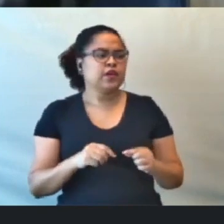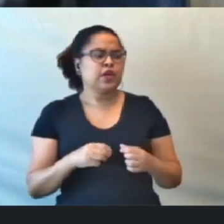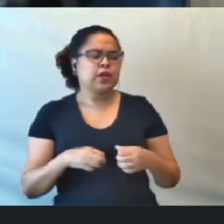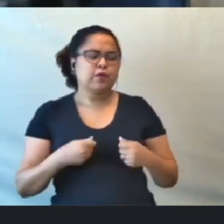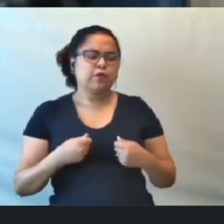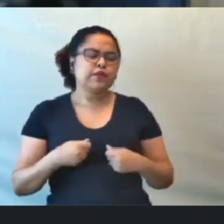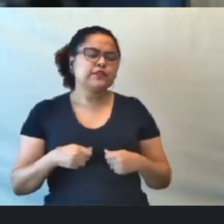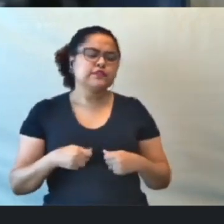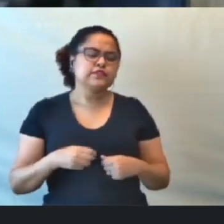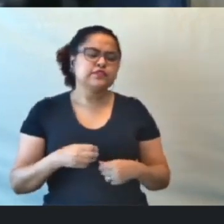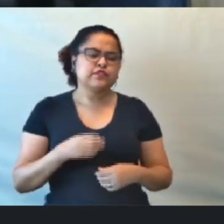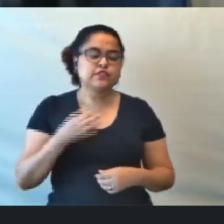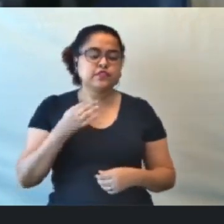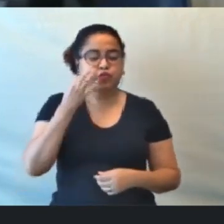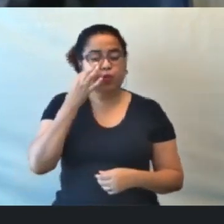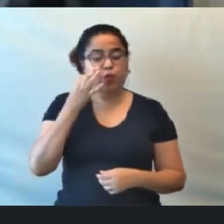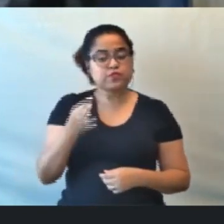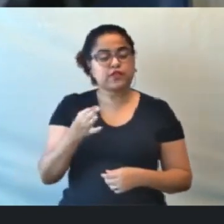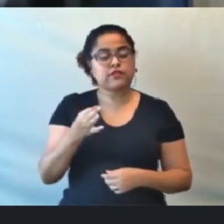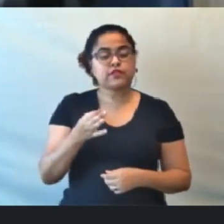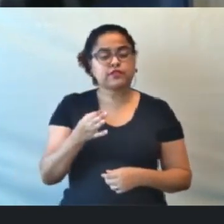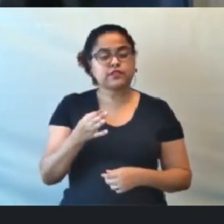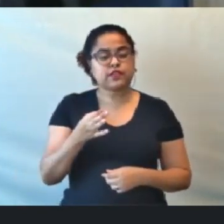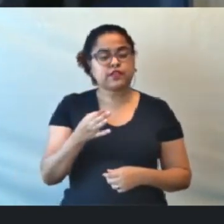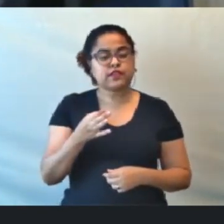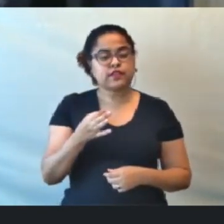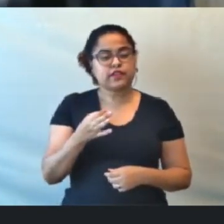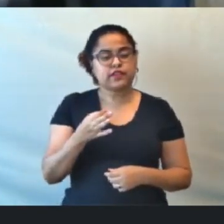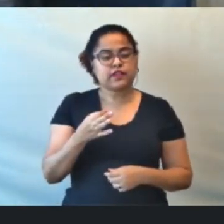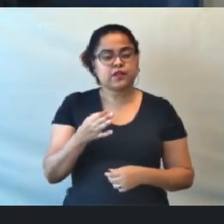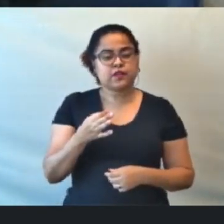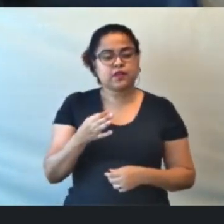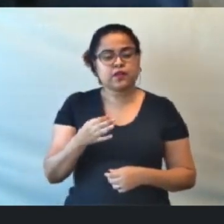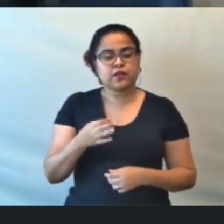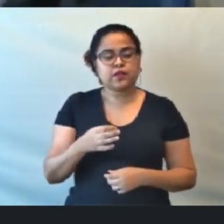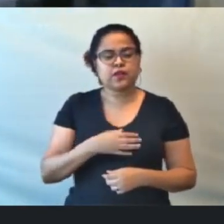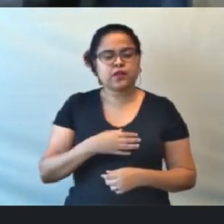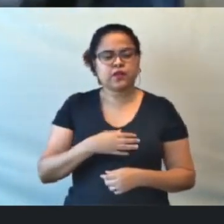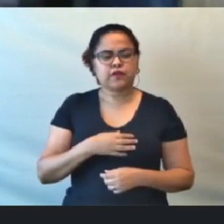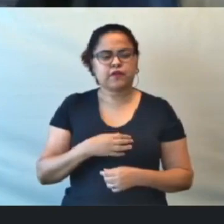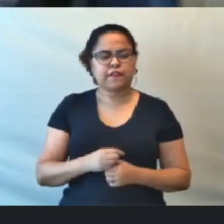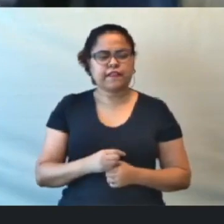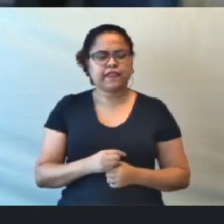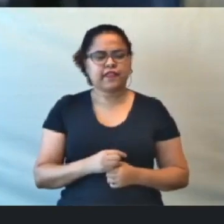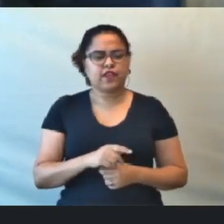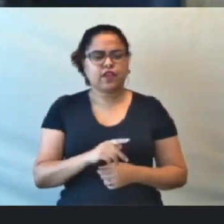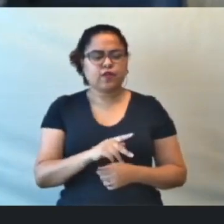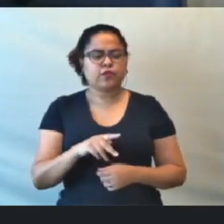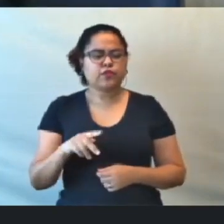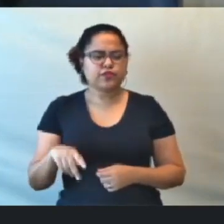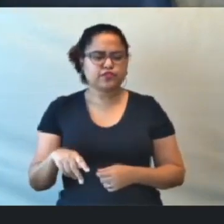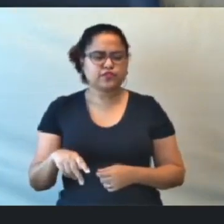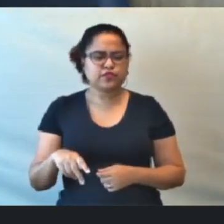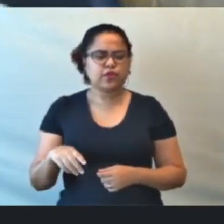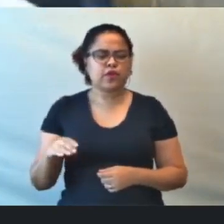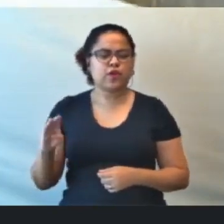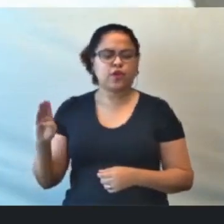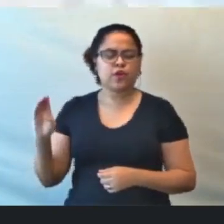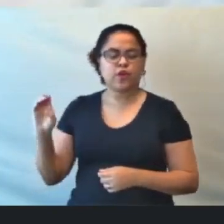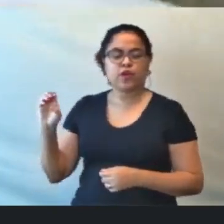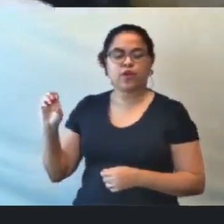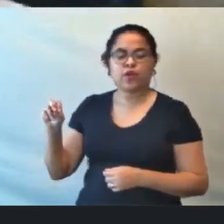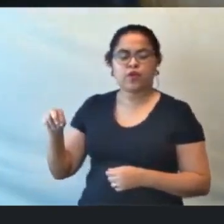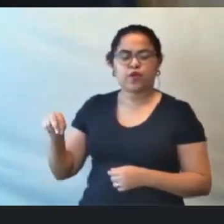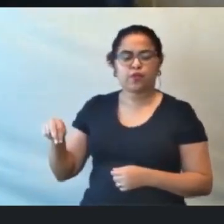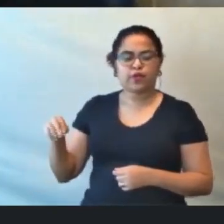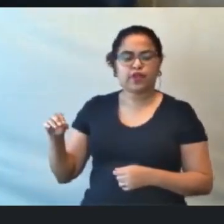havia pedido a palavra, eu estou disponível para deixar de se manifestar se o plenário, se os vereadores sim,